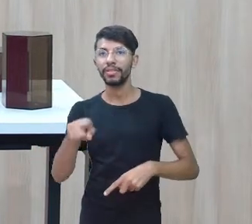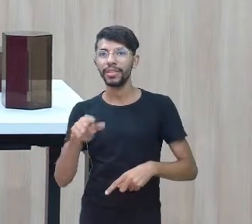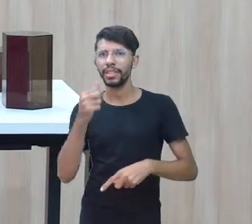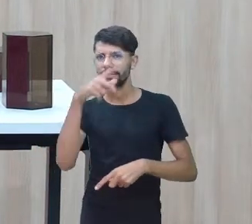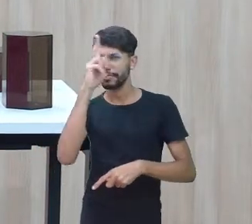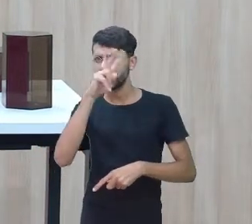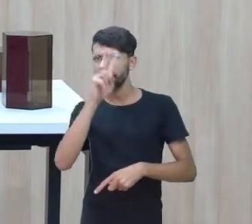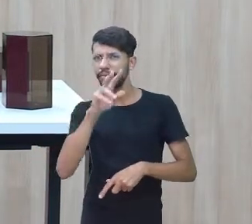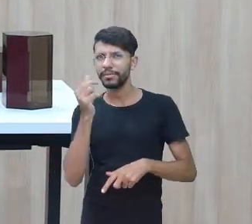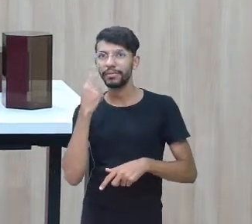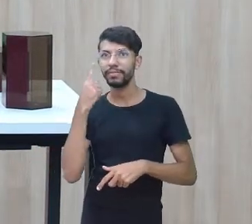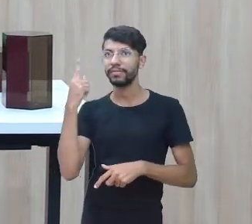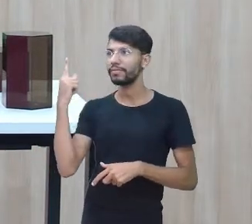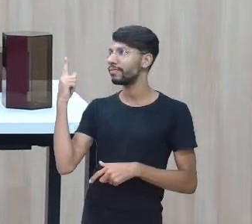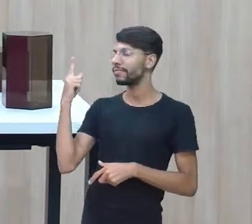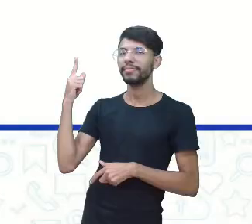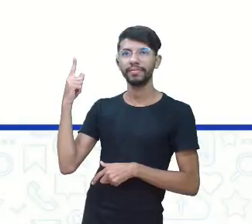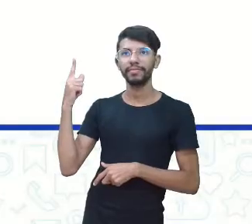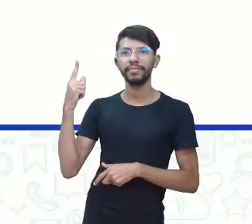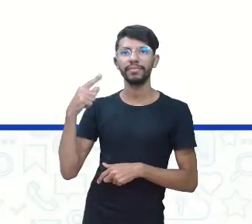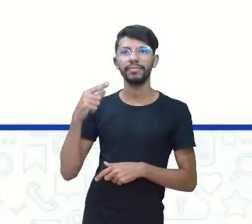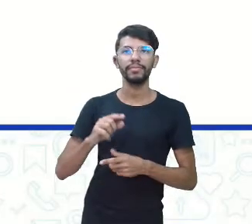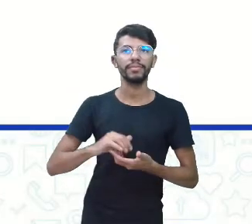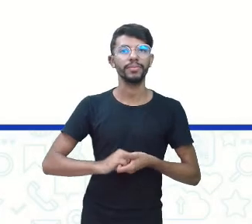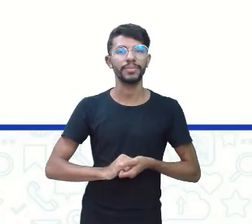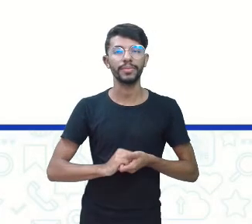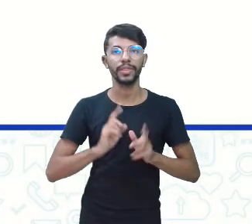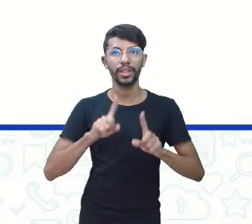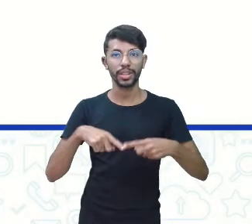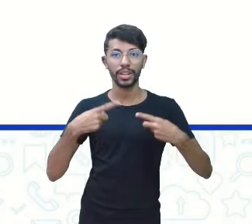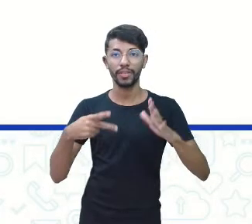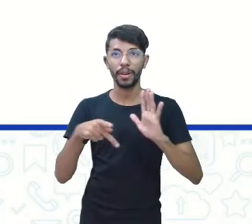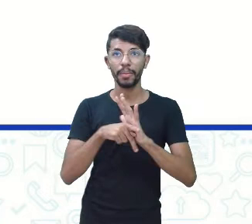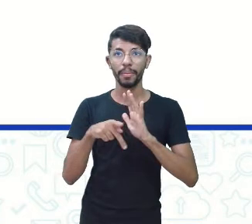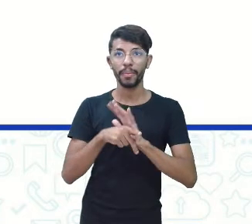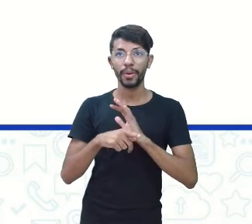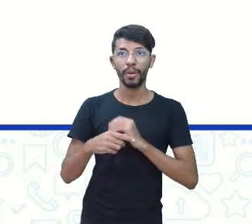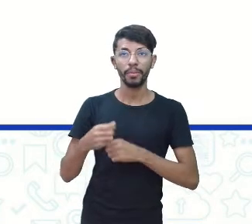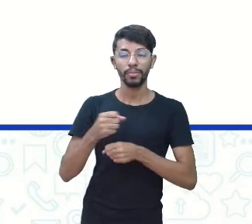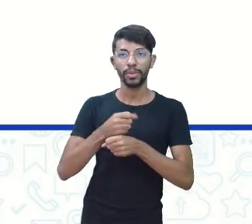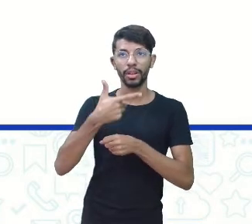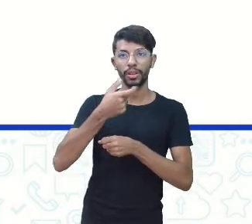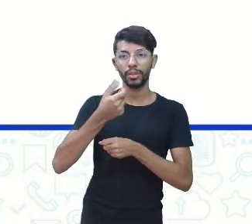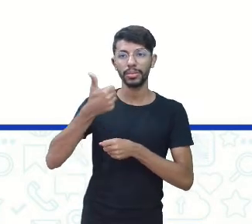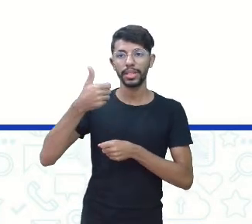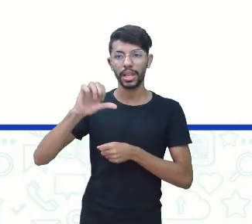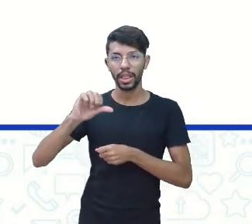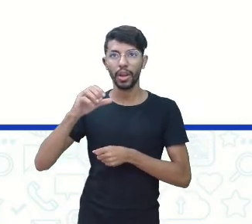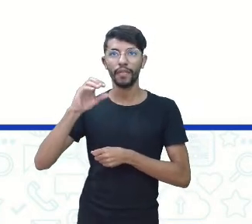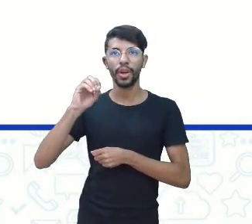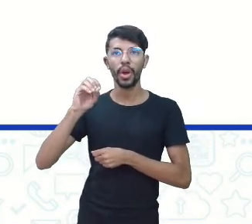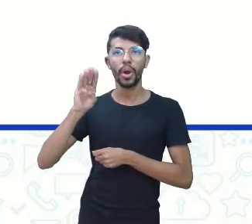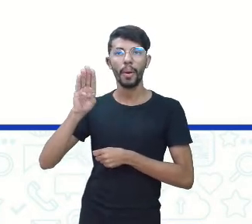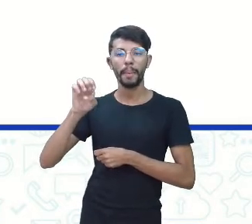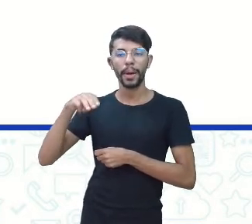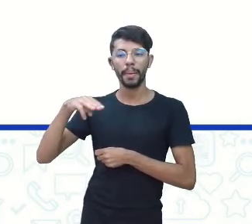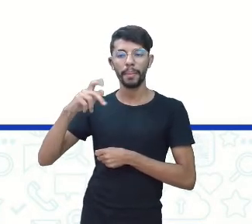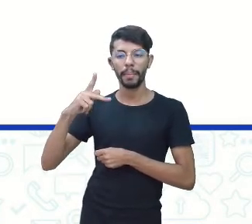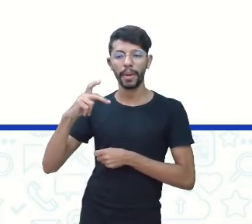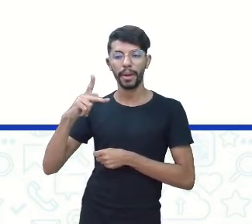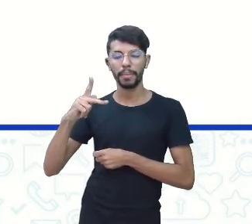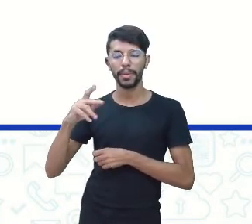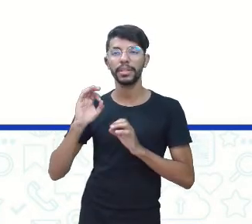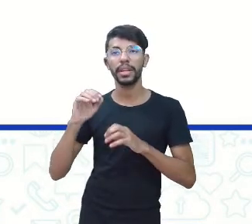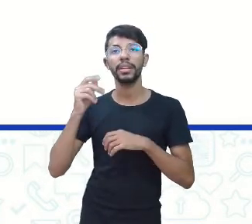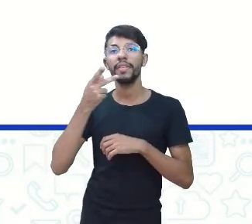Vocês lembram? Mostrei aqui, ó, um desafio da OBMEP do ano de 2019, um desafio bem interessante que diz